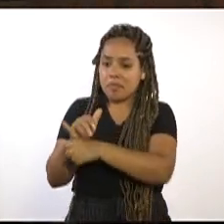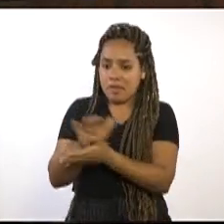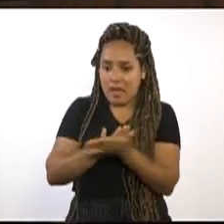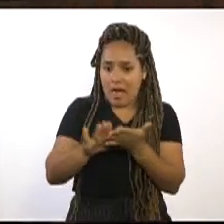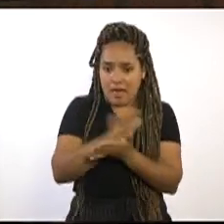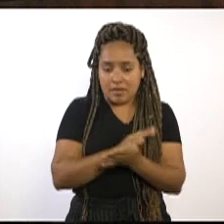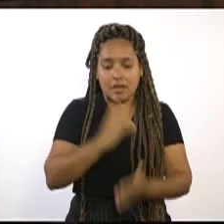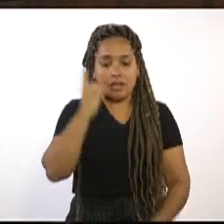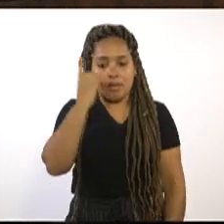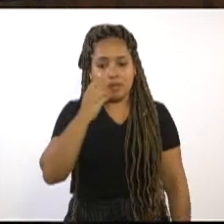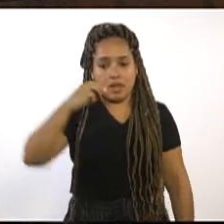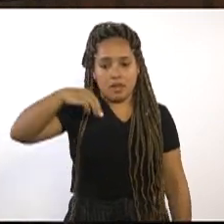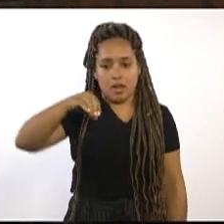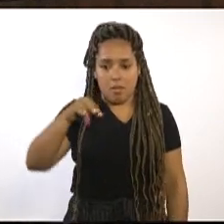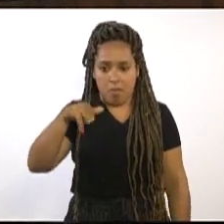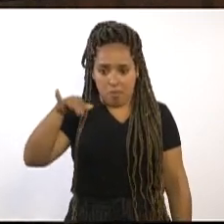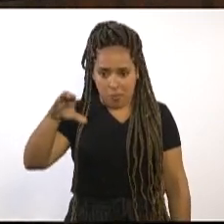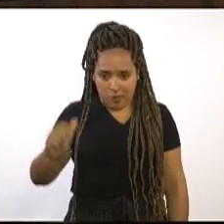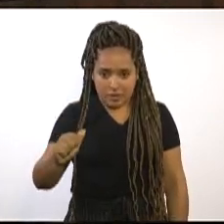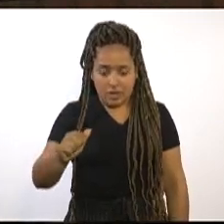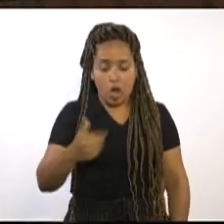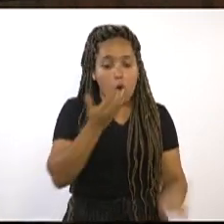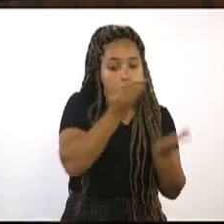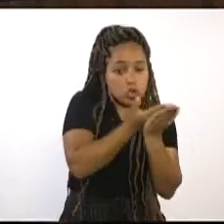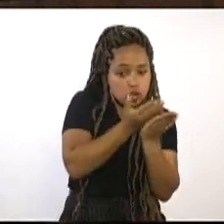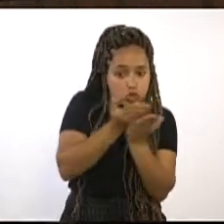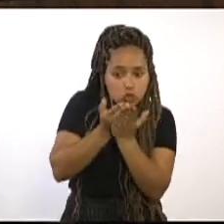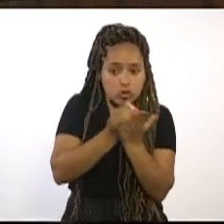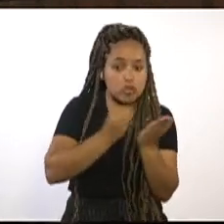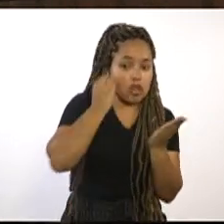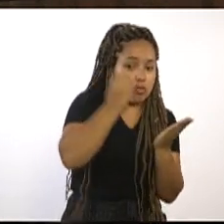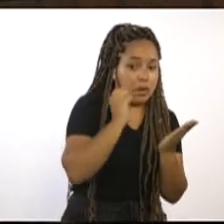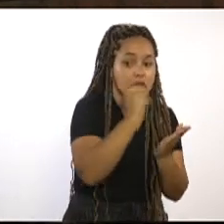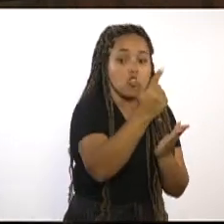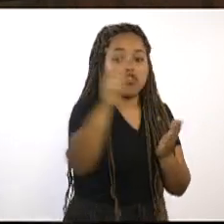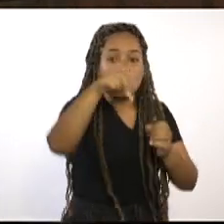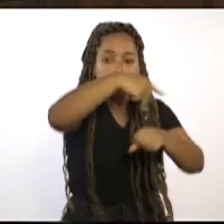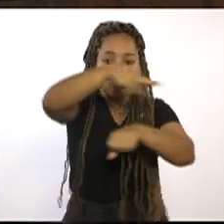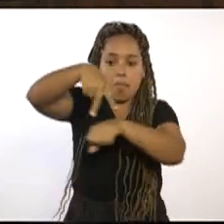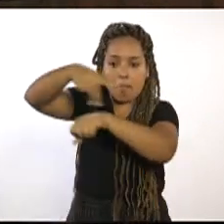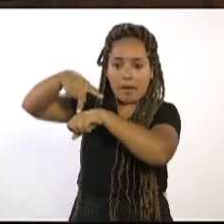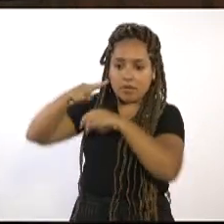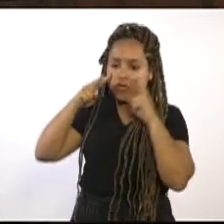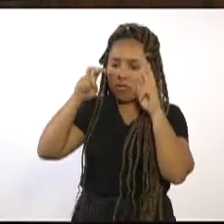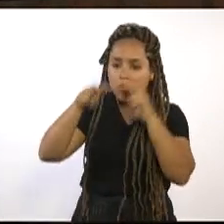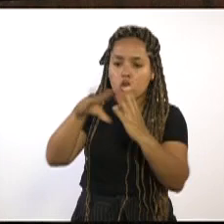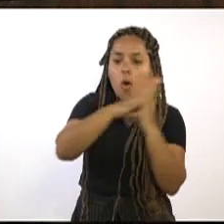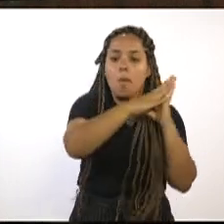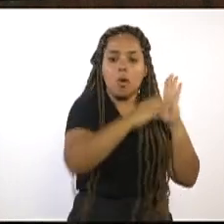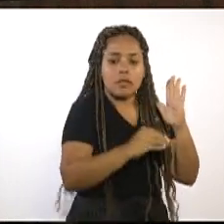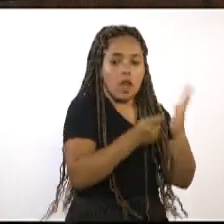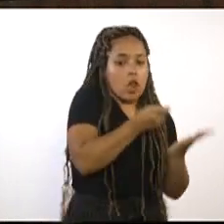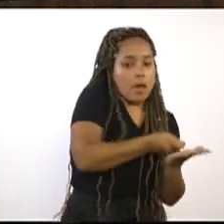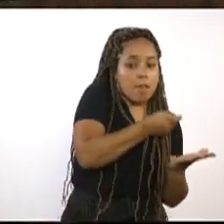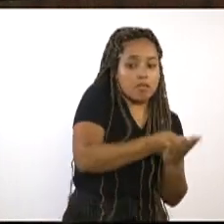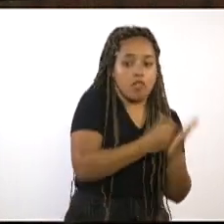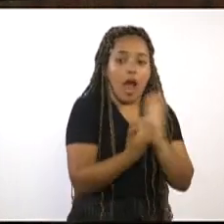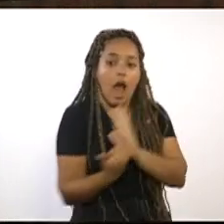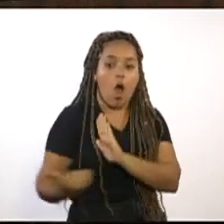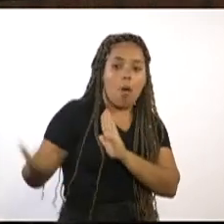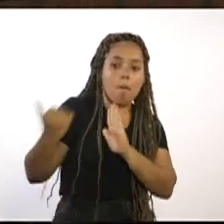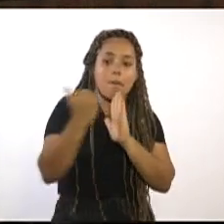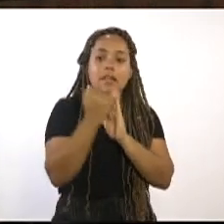O estudo da experiência de outros países demonstra que o modelo impositivo aumenta a confiança na